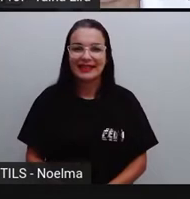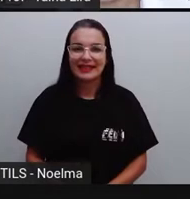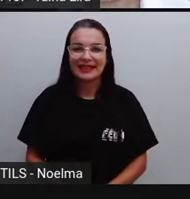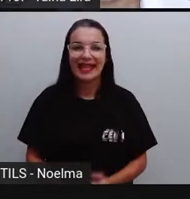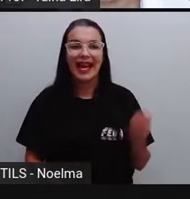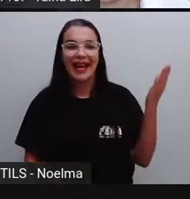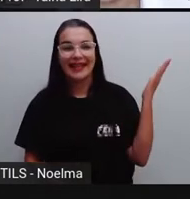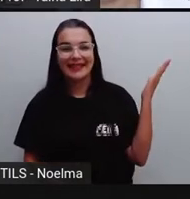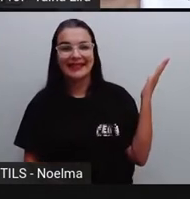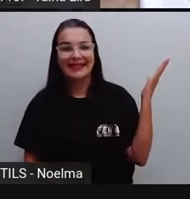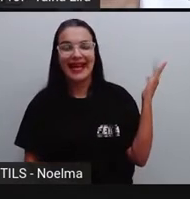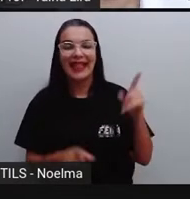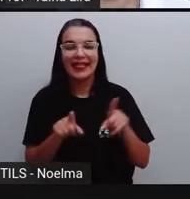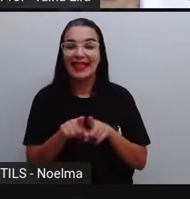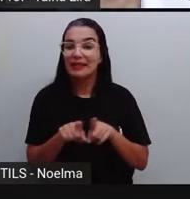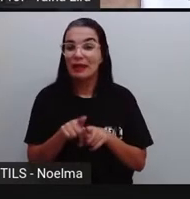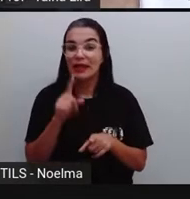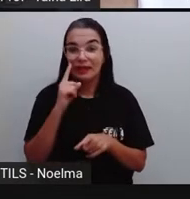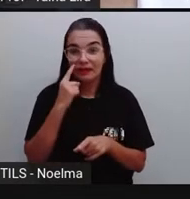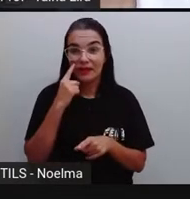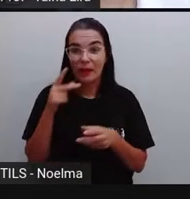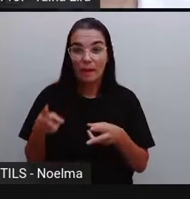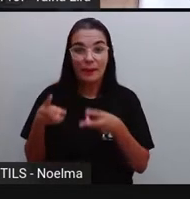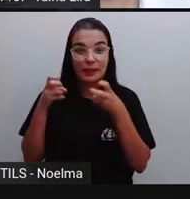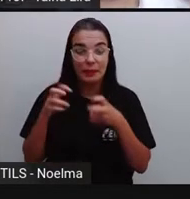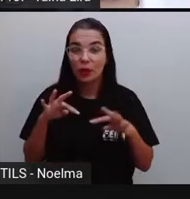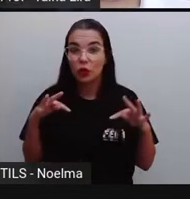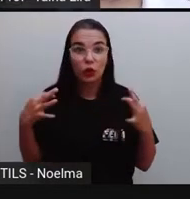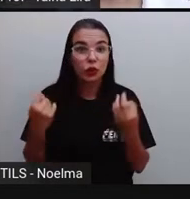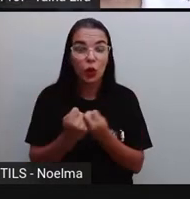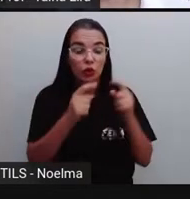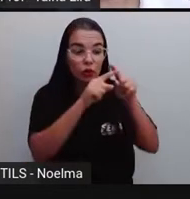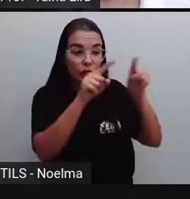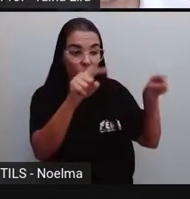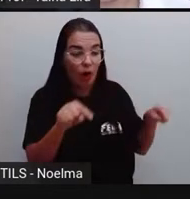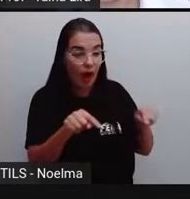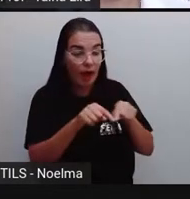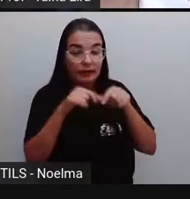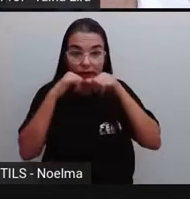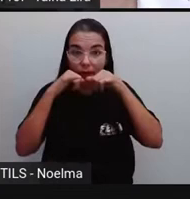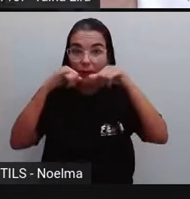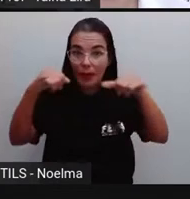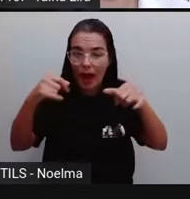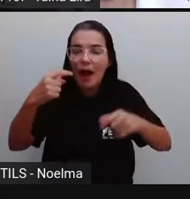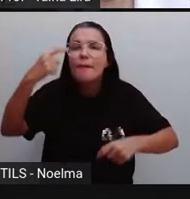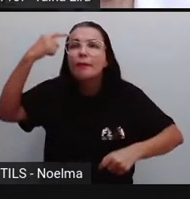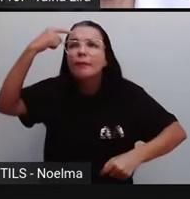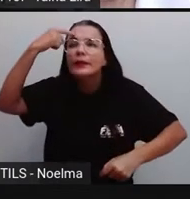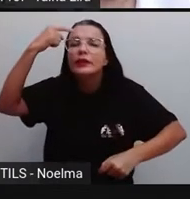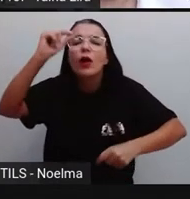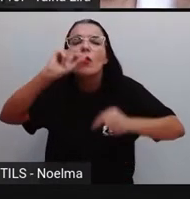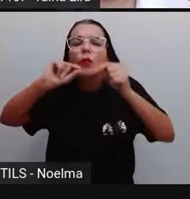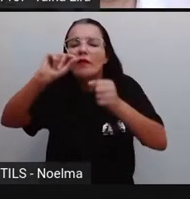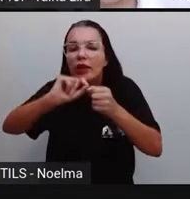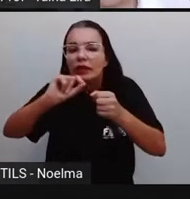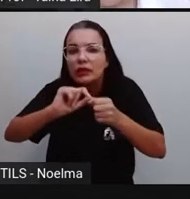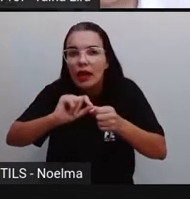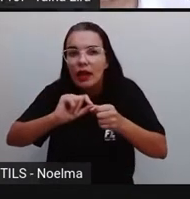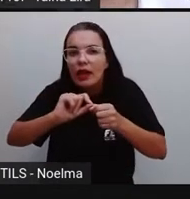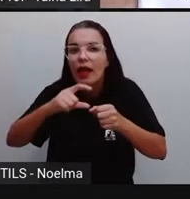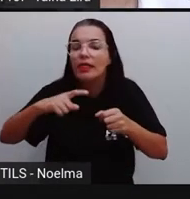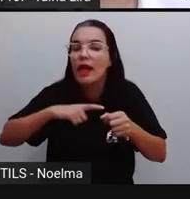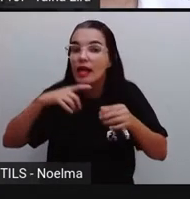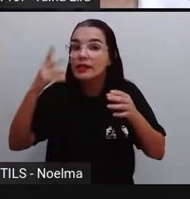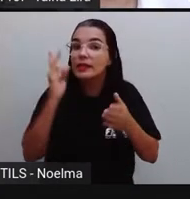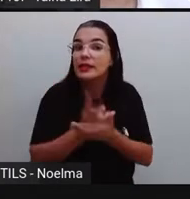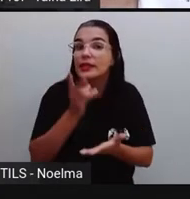Olha lá. Então, estão percebendo que todos os cartazes foram produzidos pensando, né, em